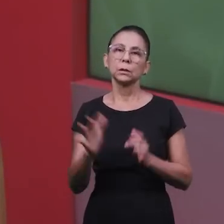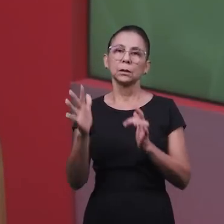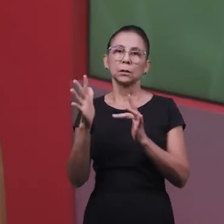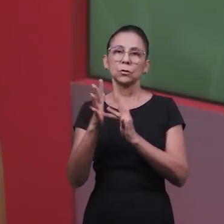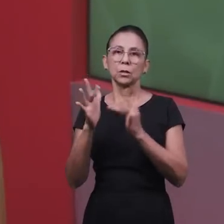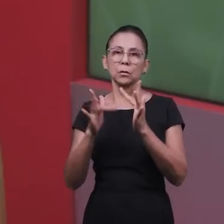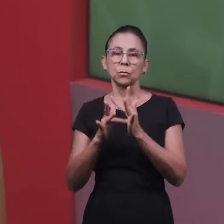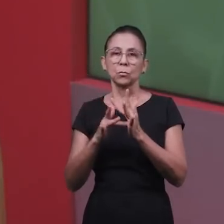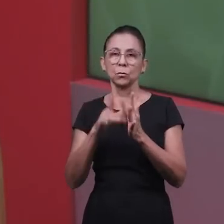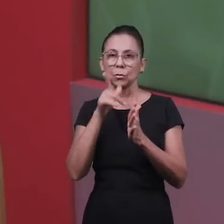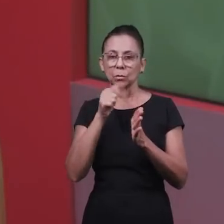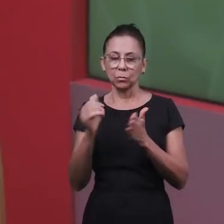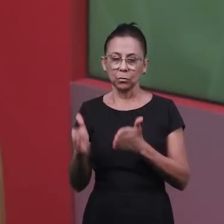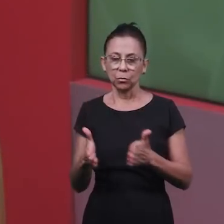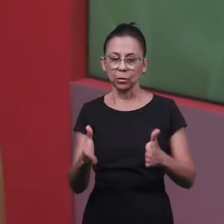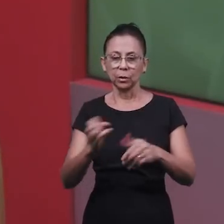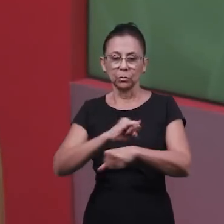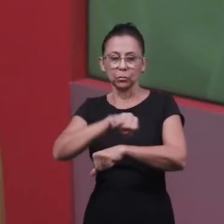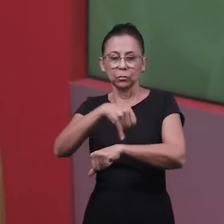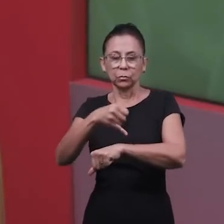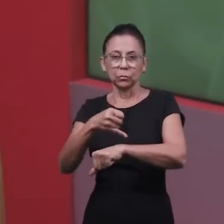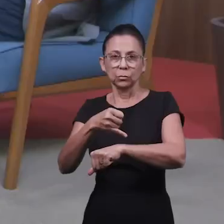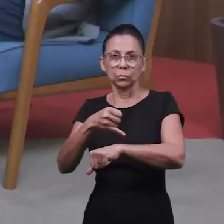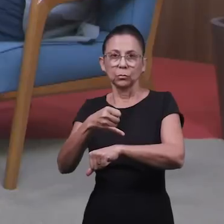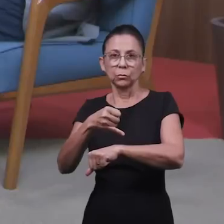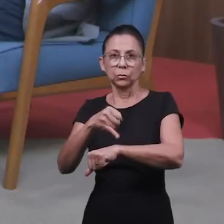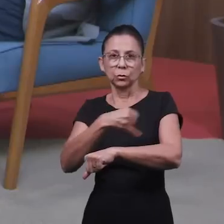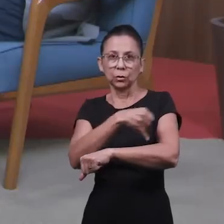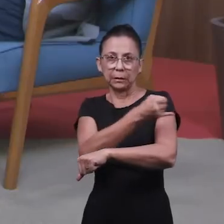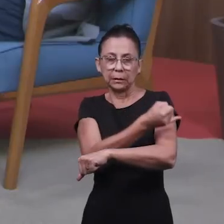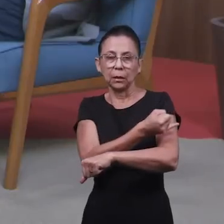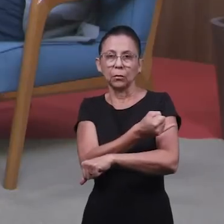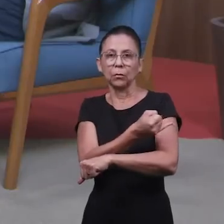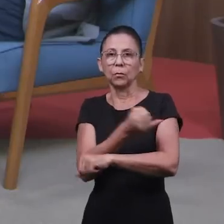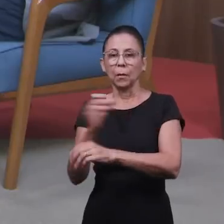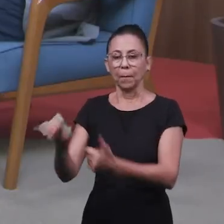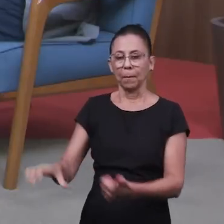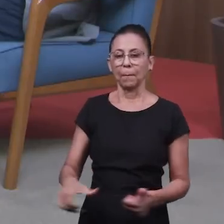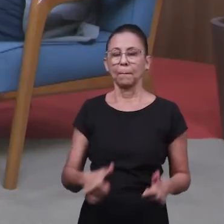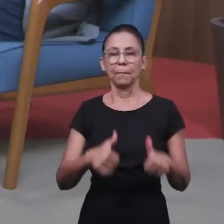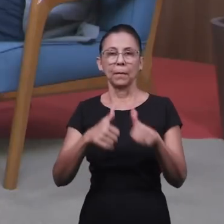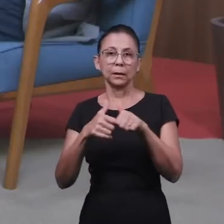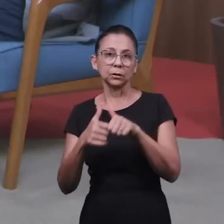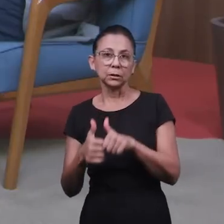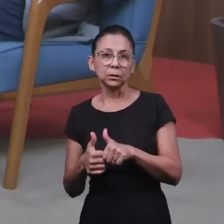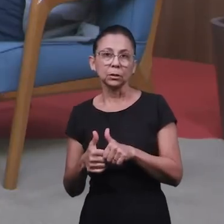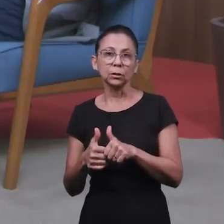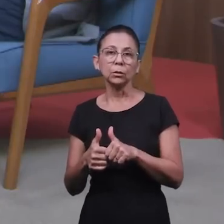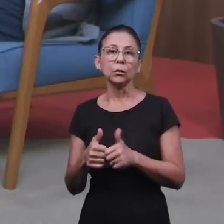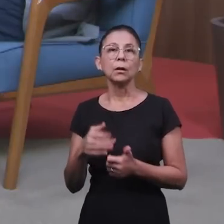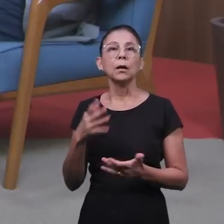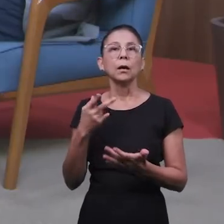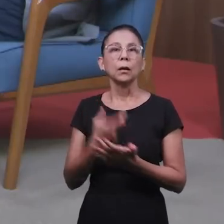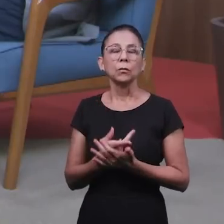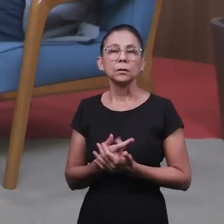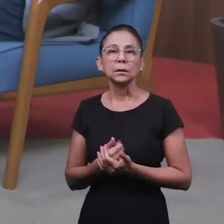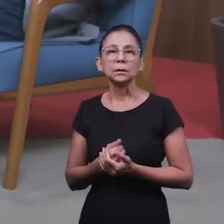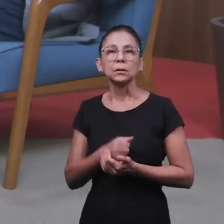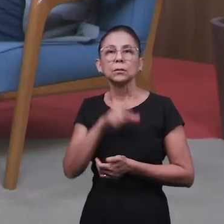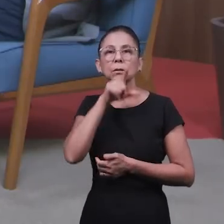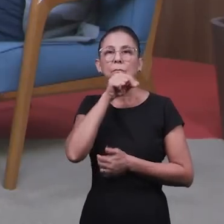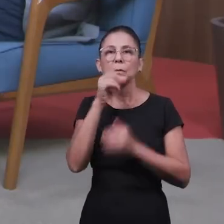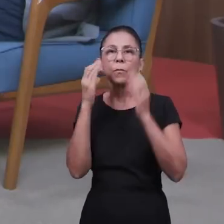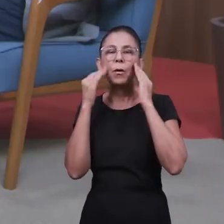a igreja cheia do Espírito Santo, dominada, dirigida, governada pelo Espírito